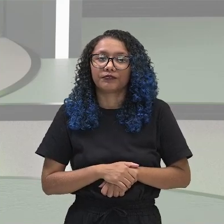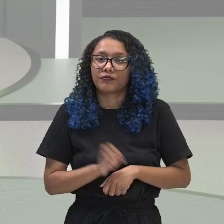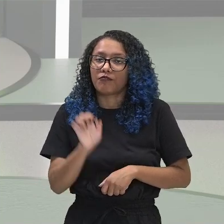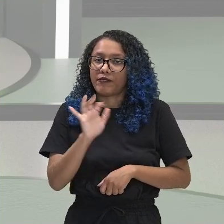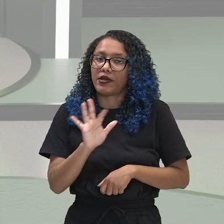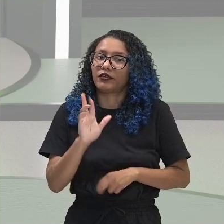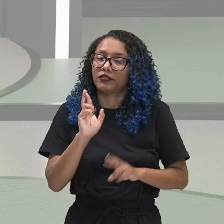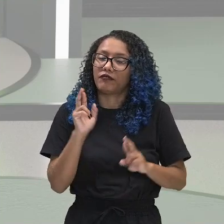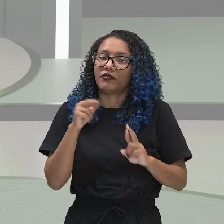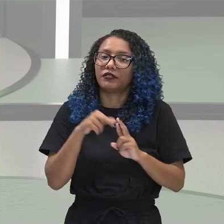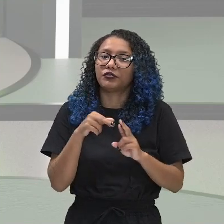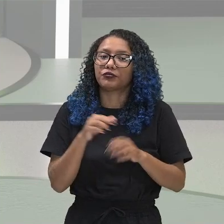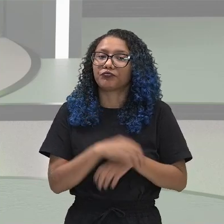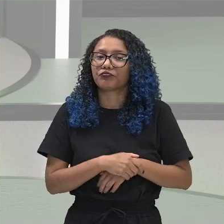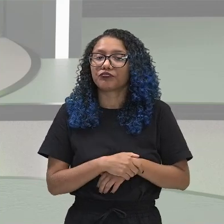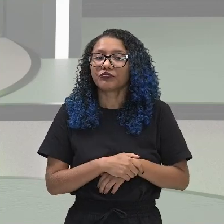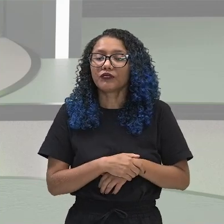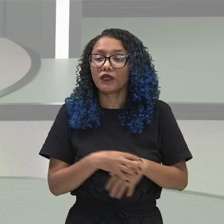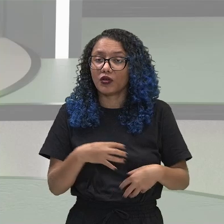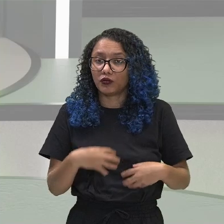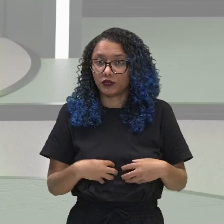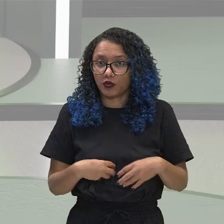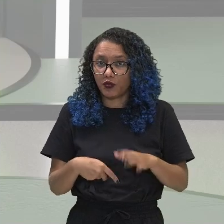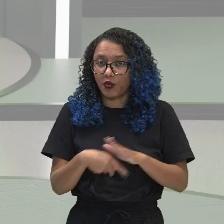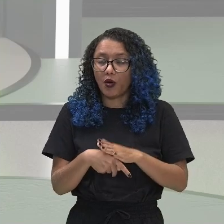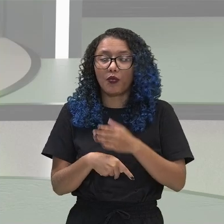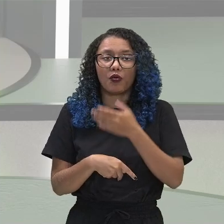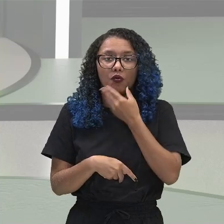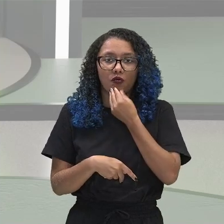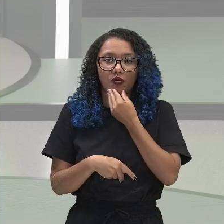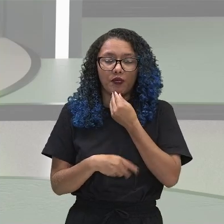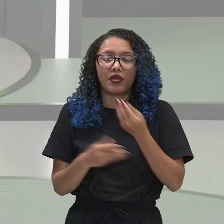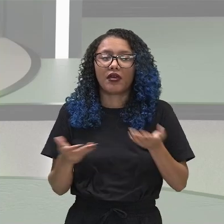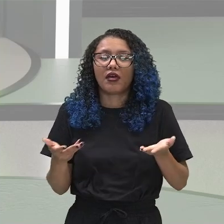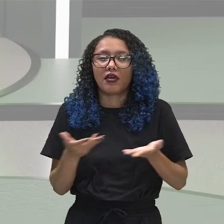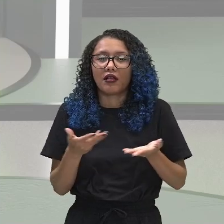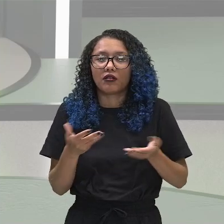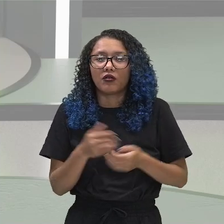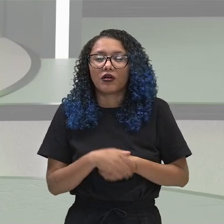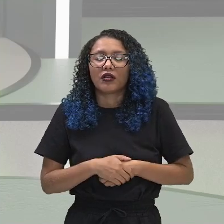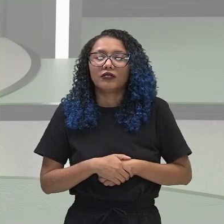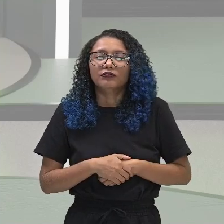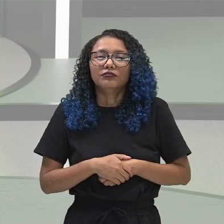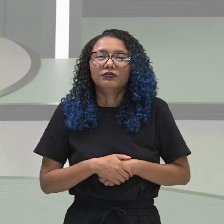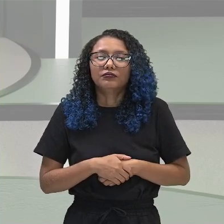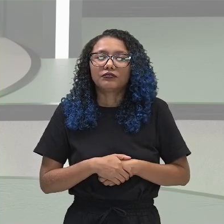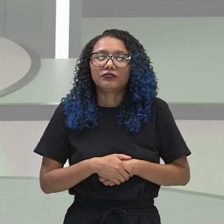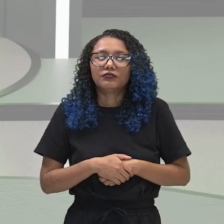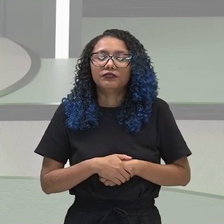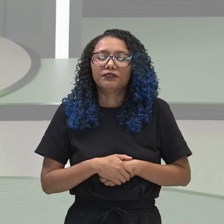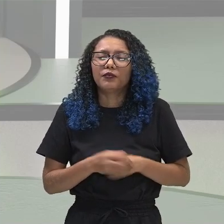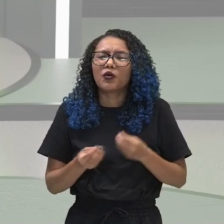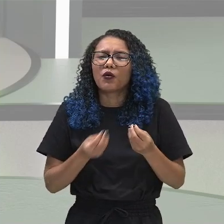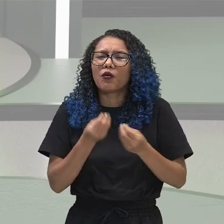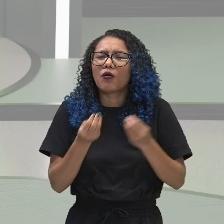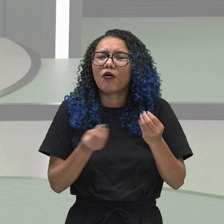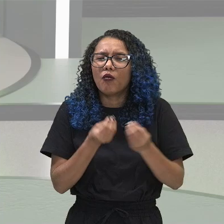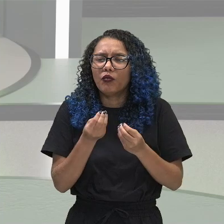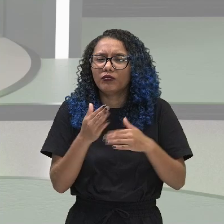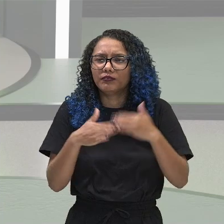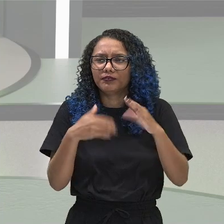masculino. Nós vamos falar agora sobre esse desenvolvimento de características sexuais secundárias que